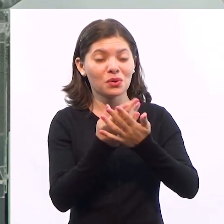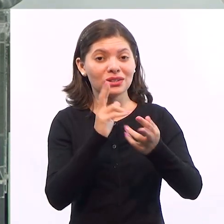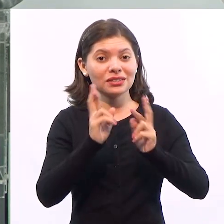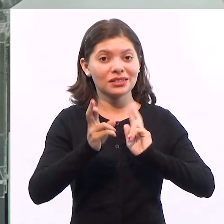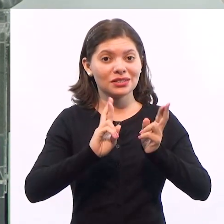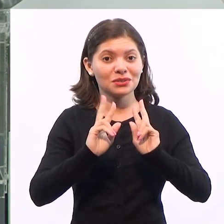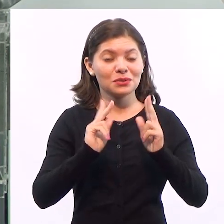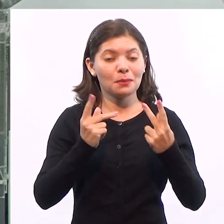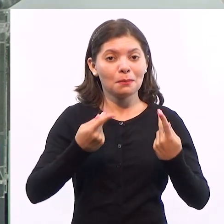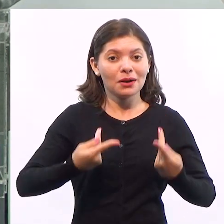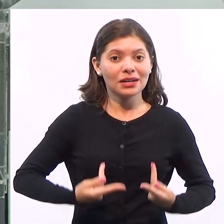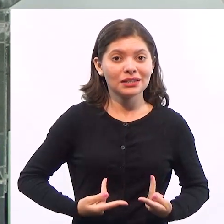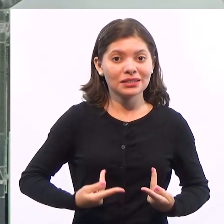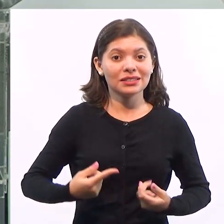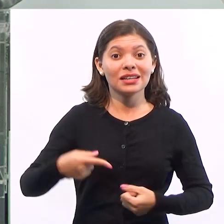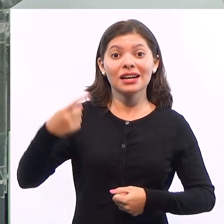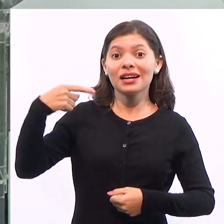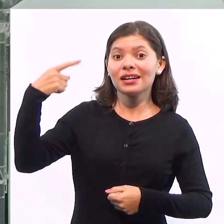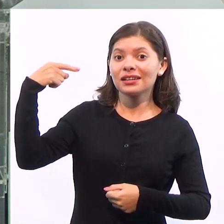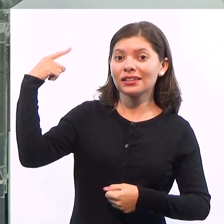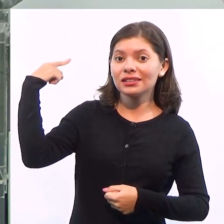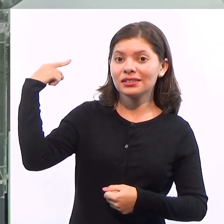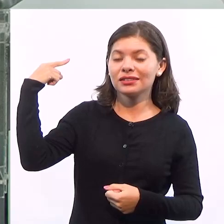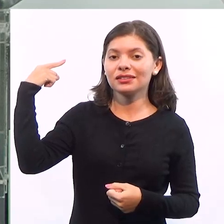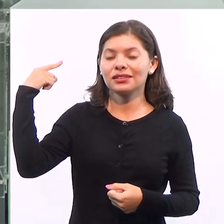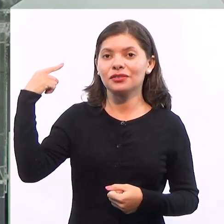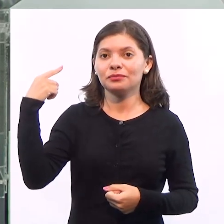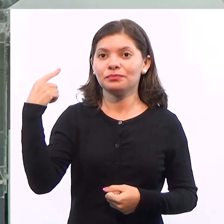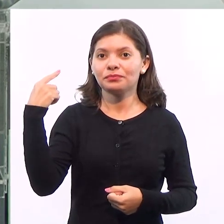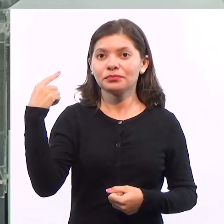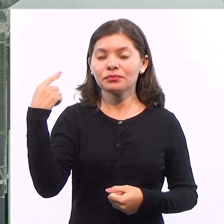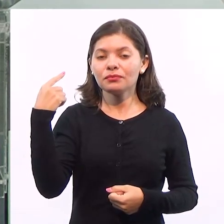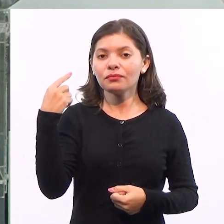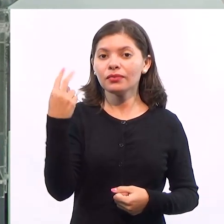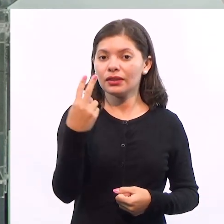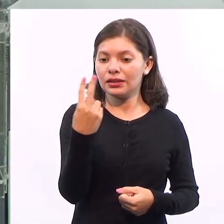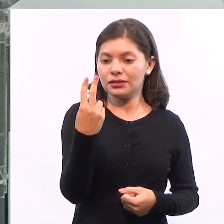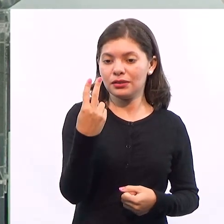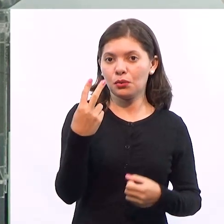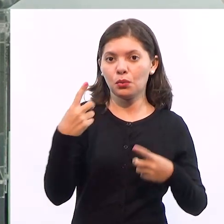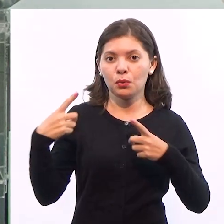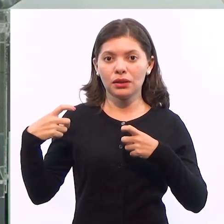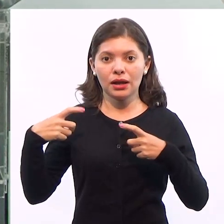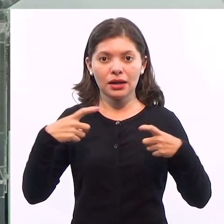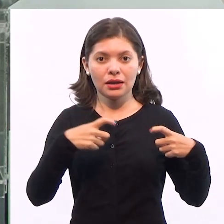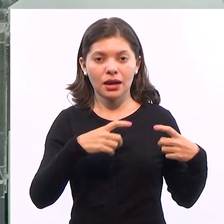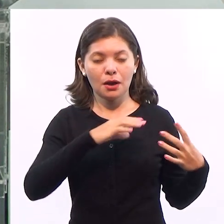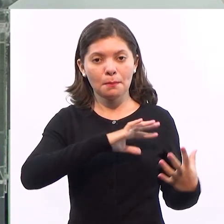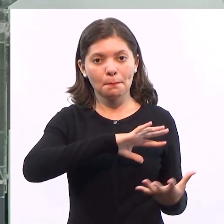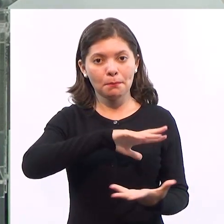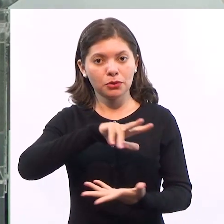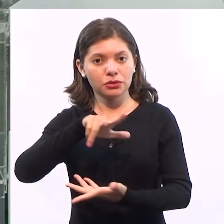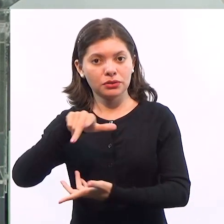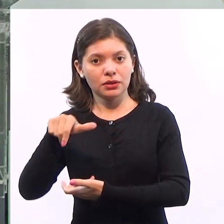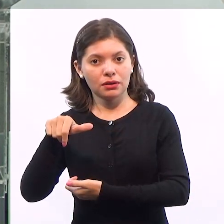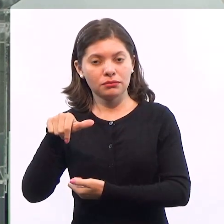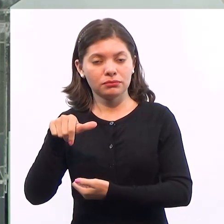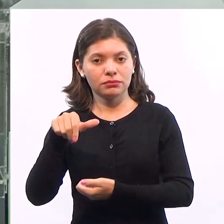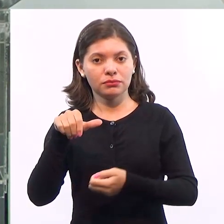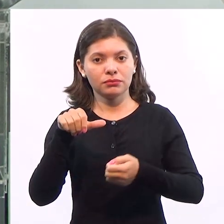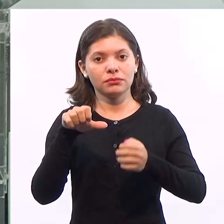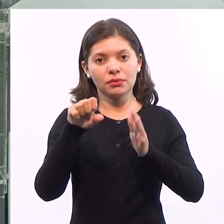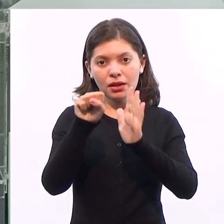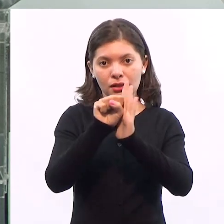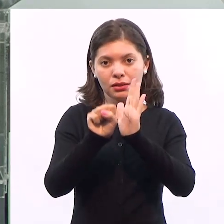humanas foi lá, ó, antes, tá, da Segunda Guerra Mundial, perdão, ali, ó, na primeira